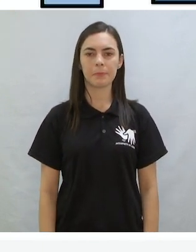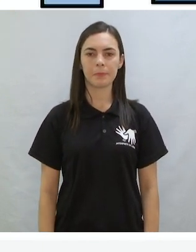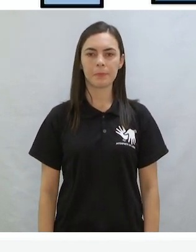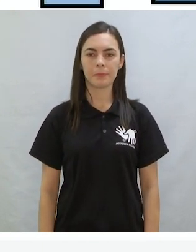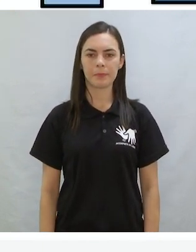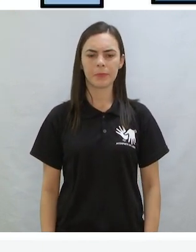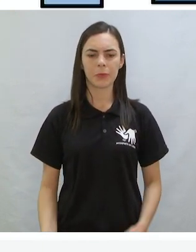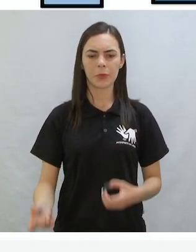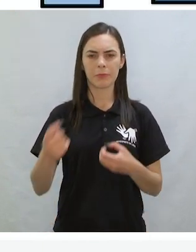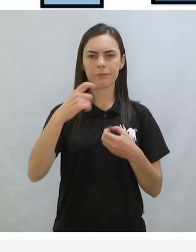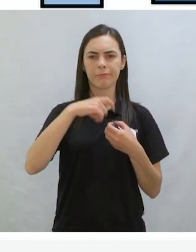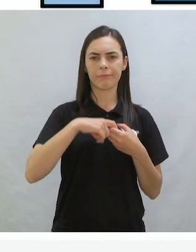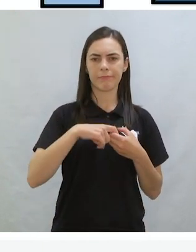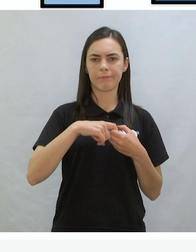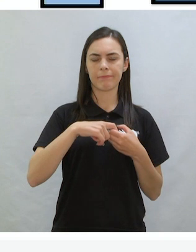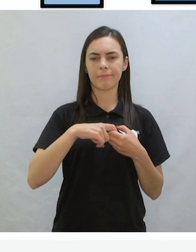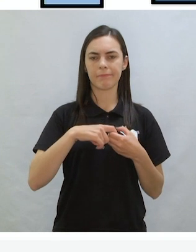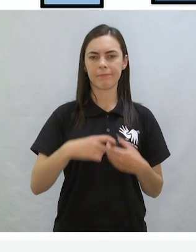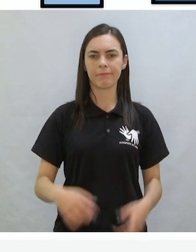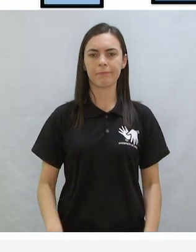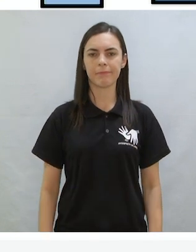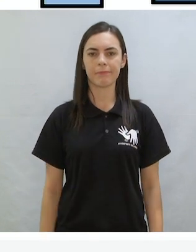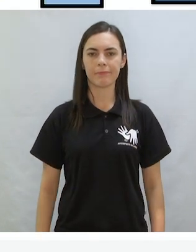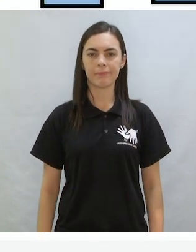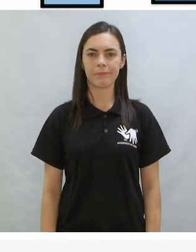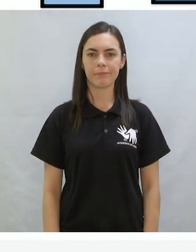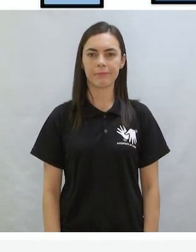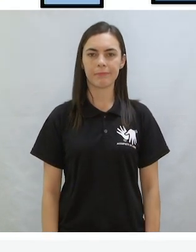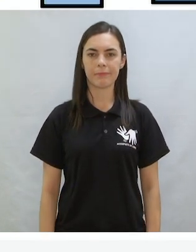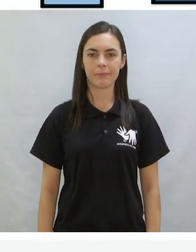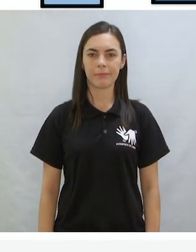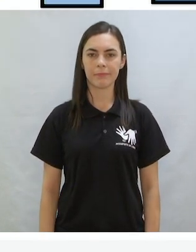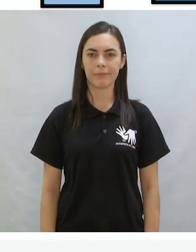Opa! Vamos só voltar aqui um pouquinho.